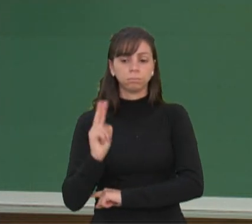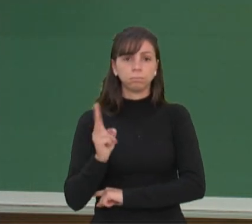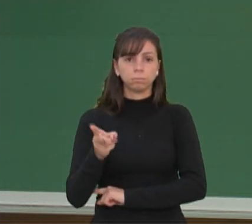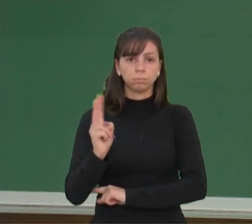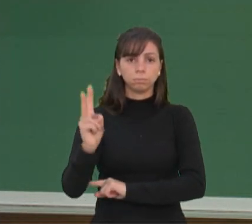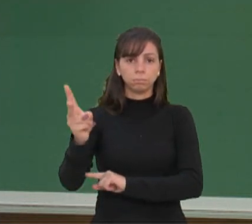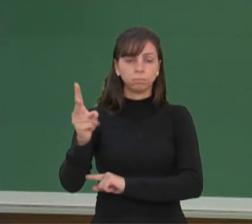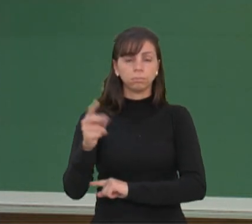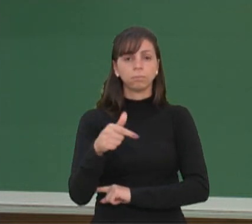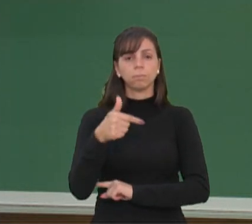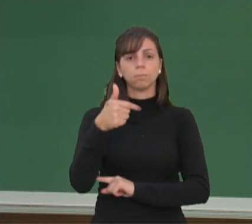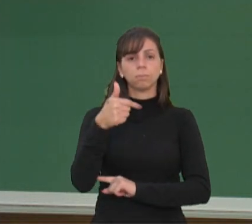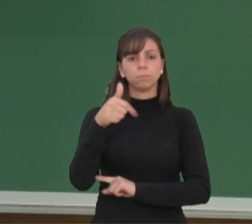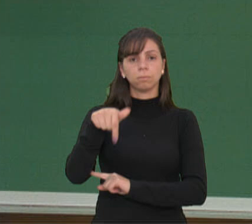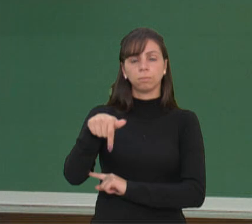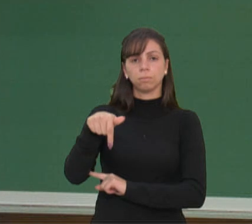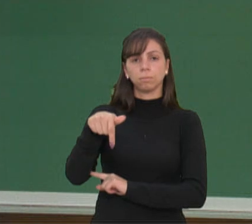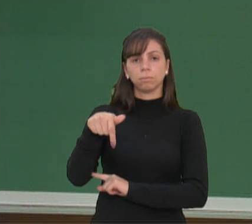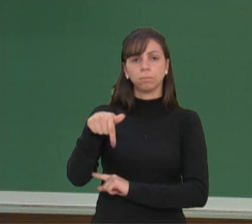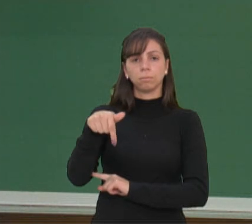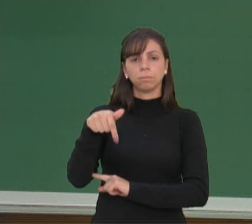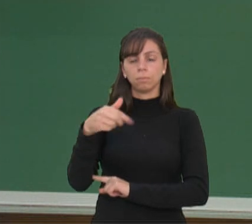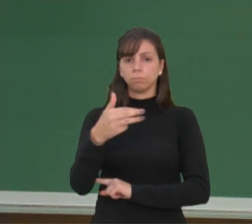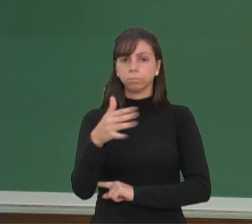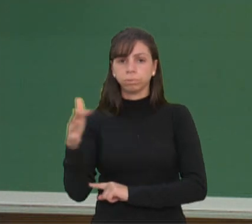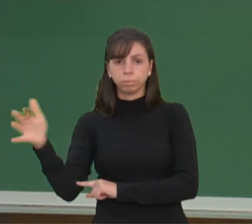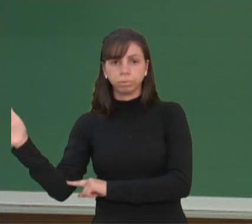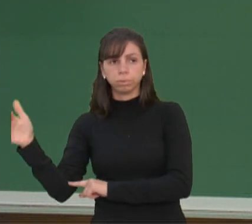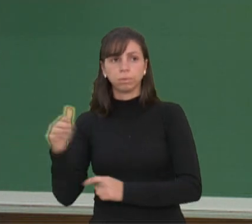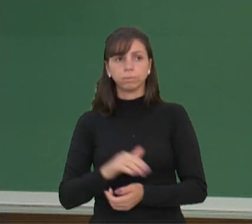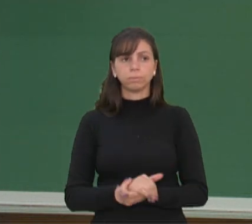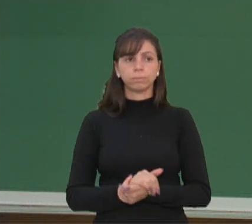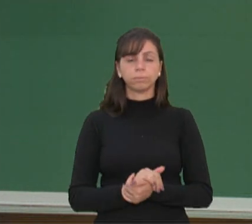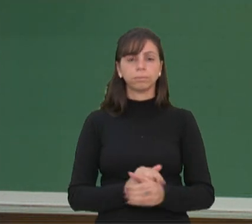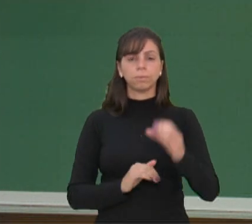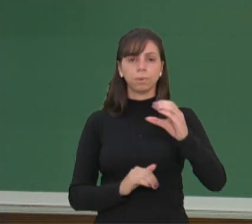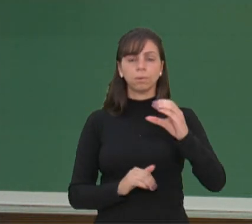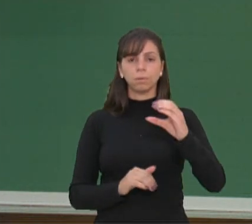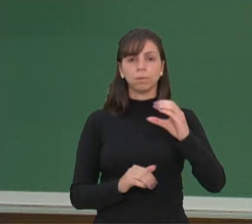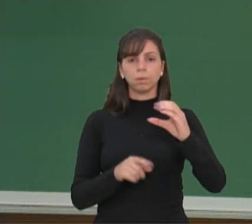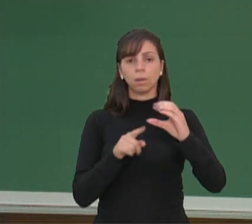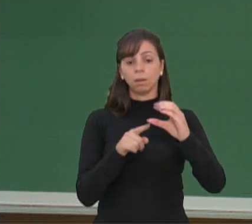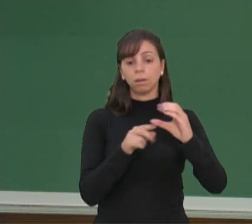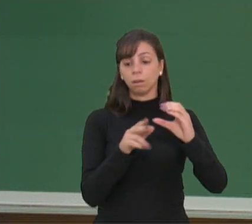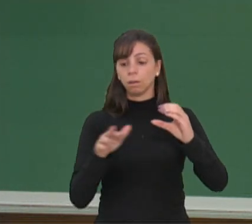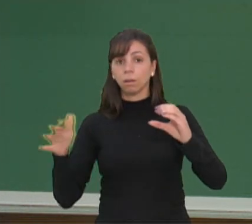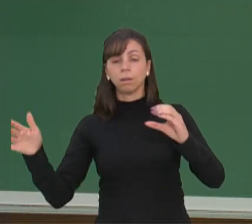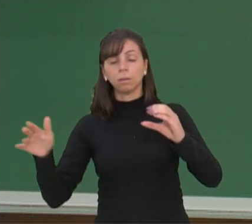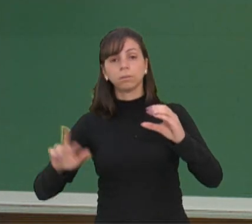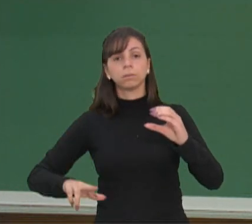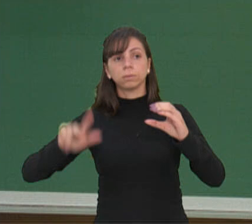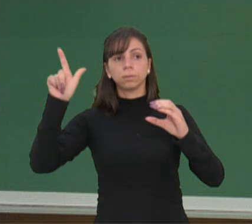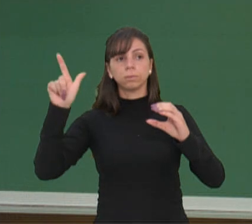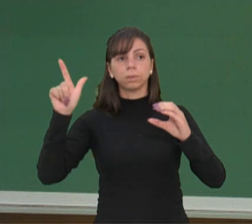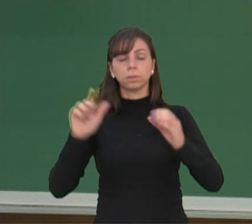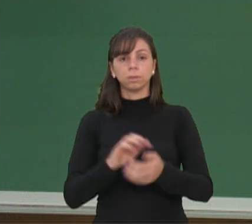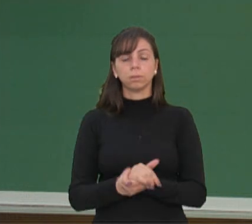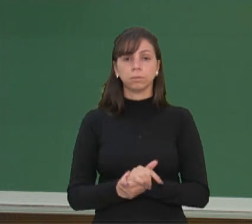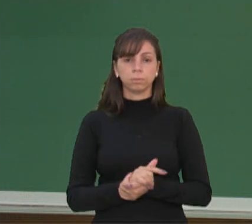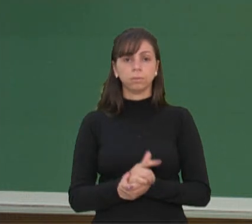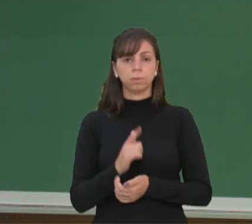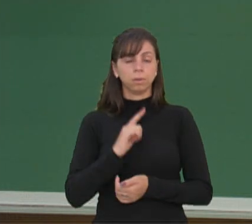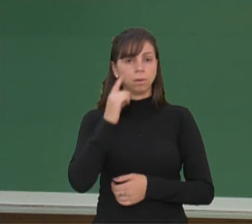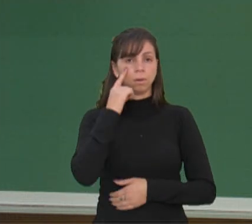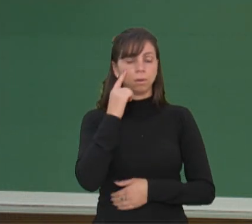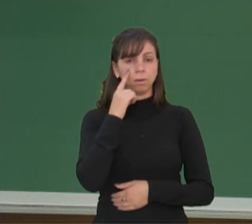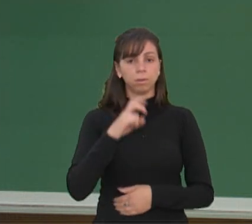27. É o 27 que está repetindo. Na C, eu tenho uma dízima periódica diferente. Porque antes de começar a repetição, eu tenho um número depois da vírgula.